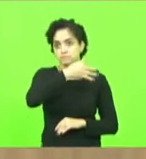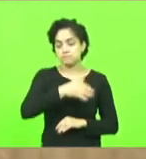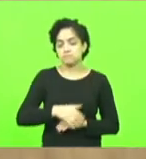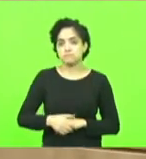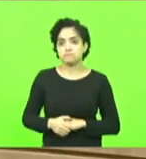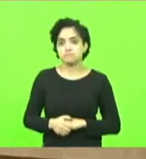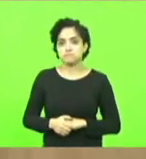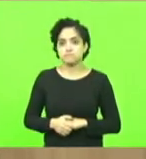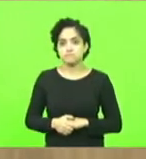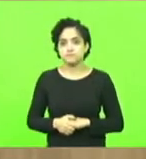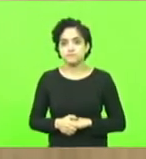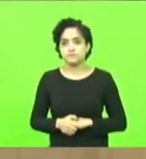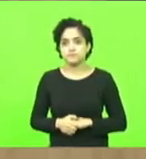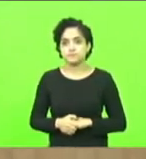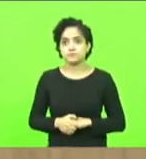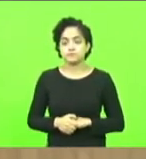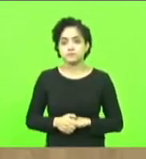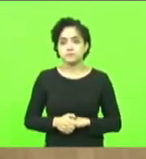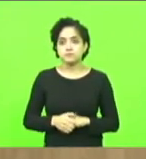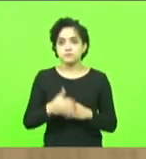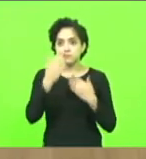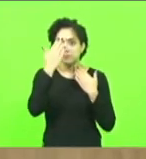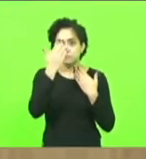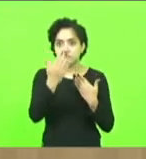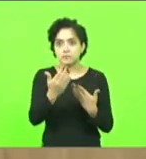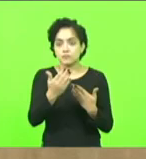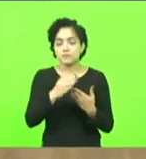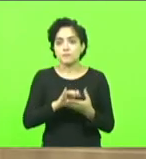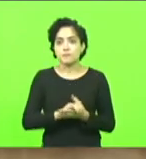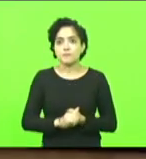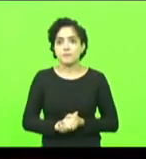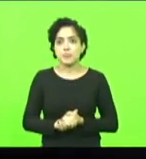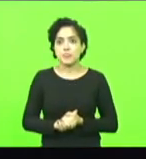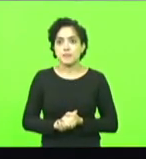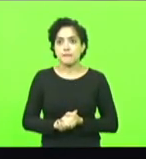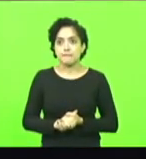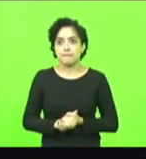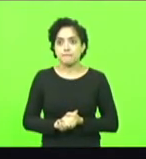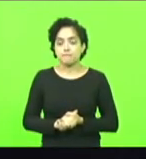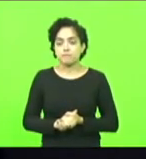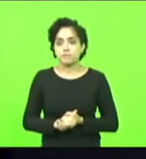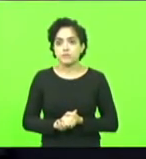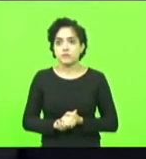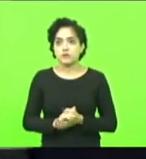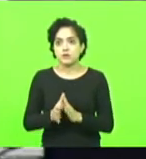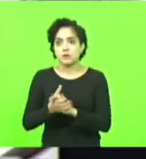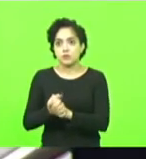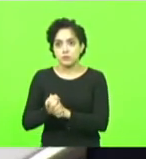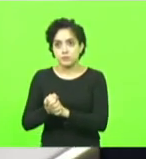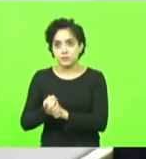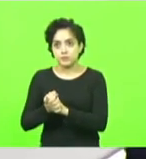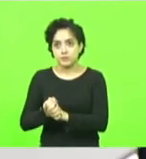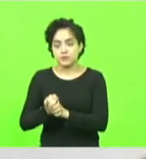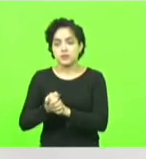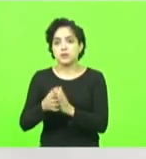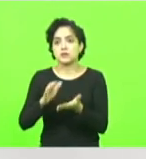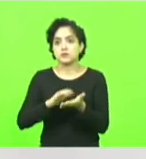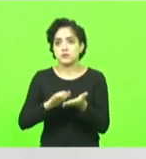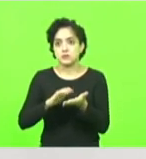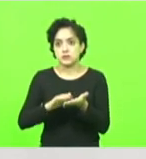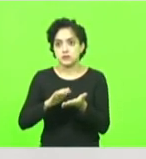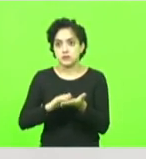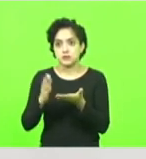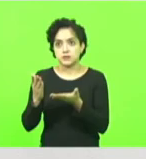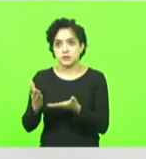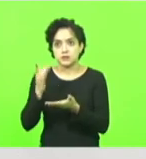Fabiano. Muito obrigado, presidente Berlanda. Cumprimentar também aqui o secretário da mesa,